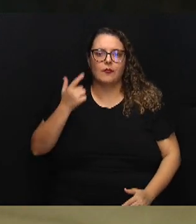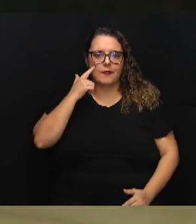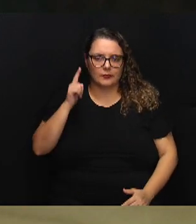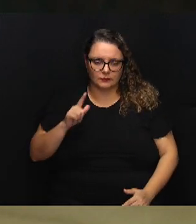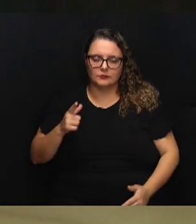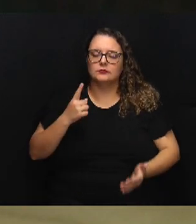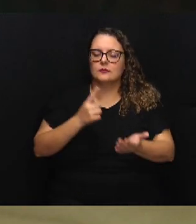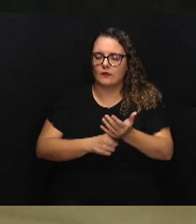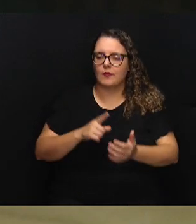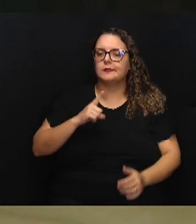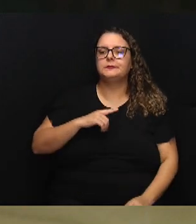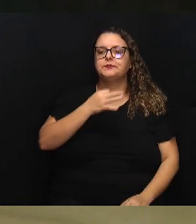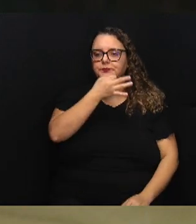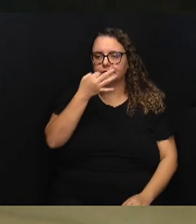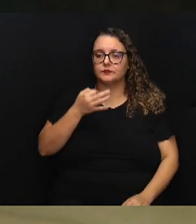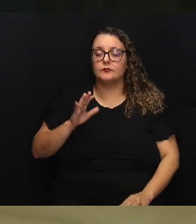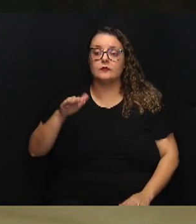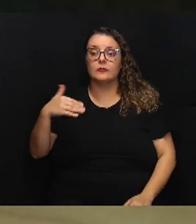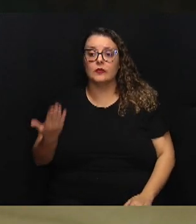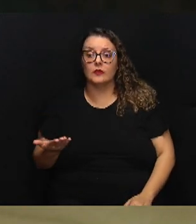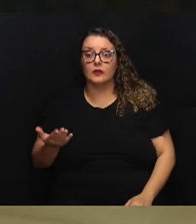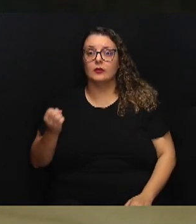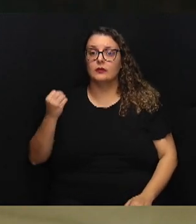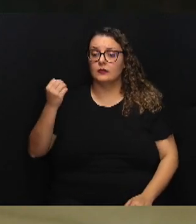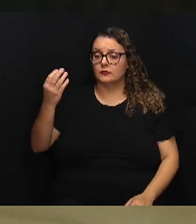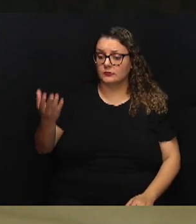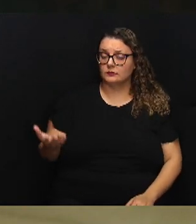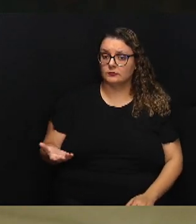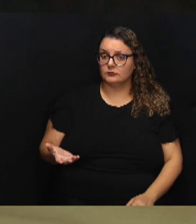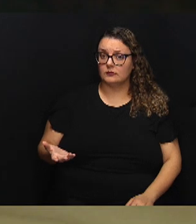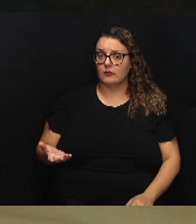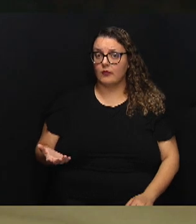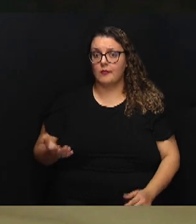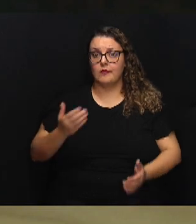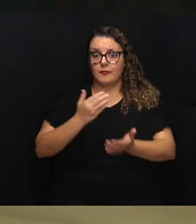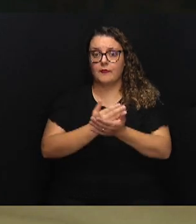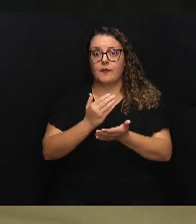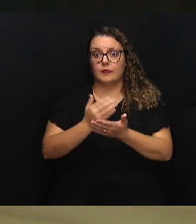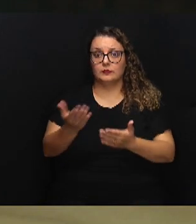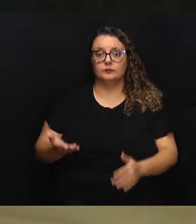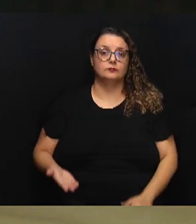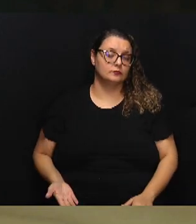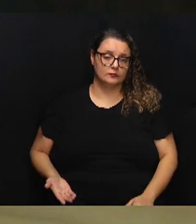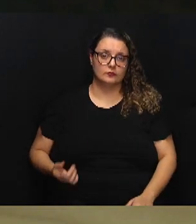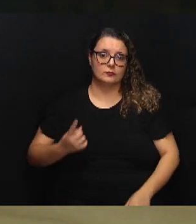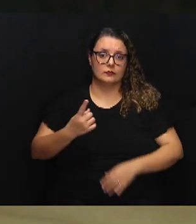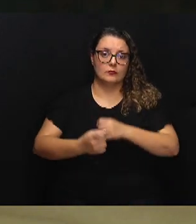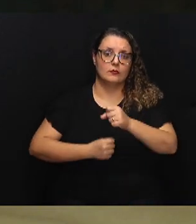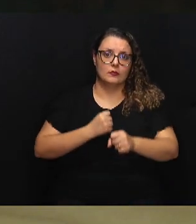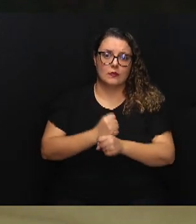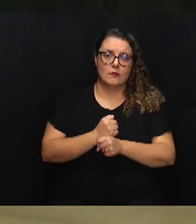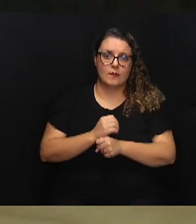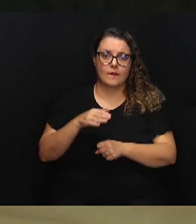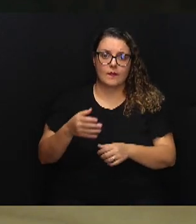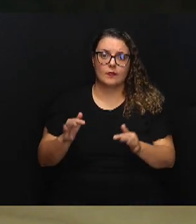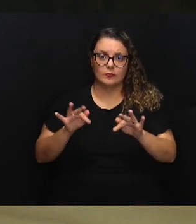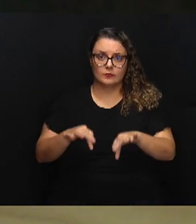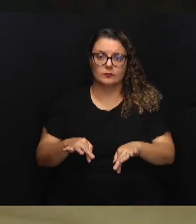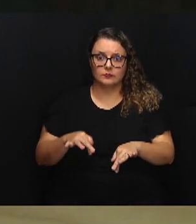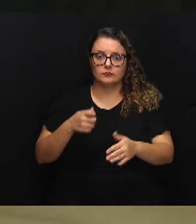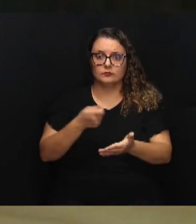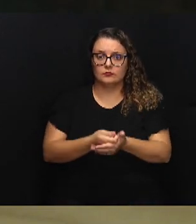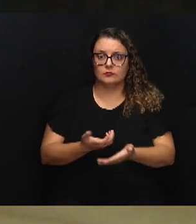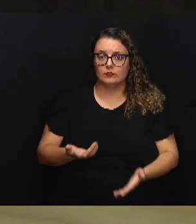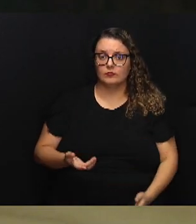ter o compromisso, ótimo, mas se você faz uma viagem e parcela, você vai pagar durante um ano, quando você terminou de pagar, você